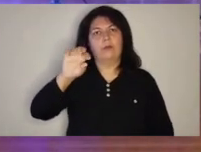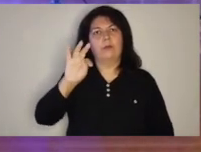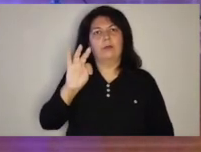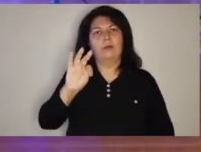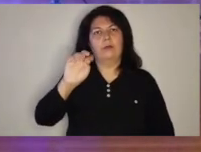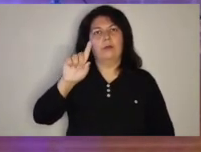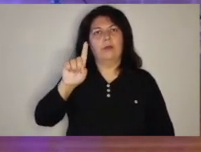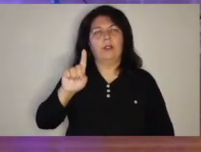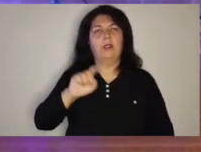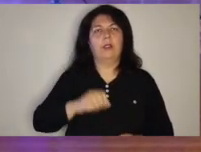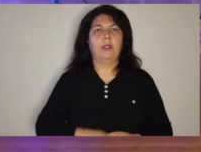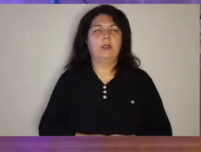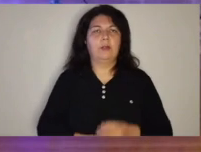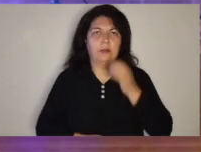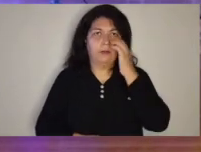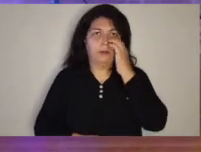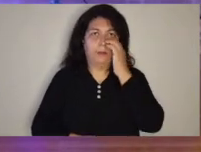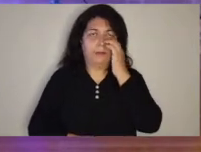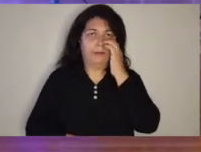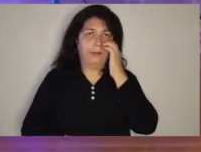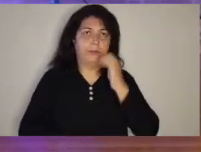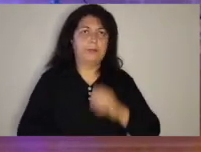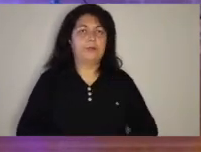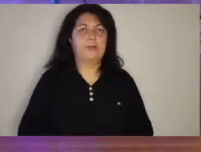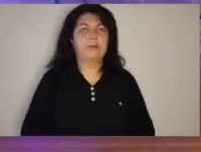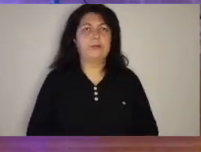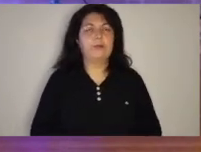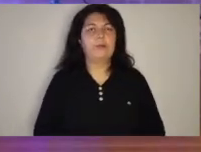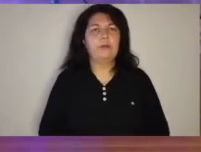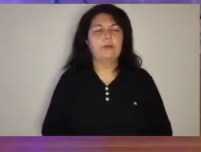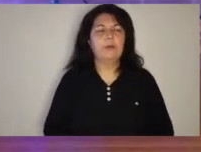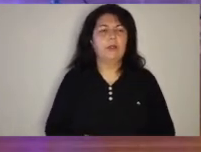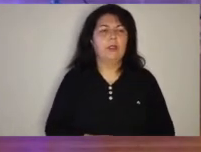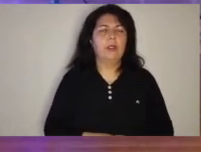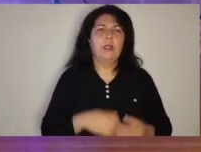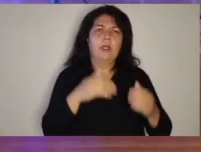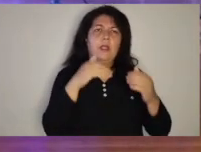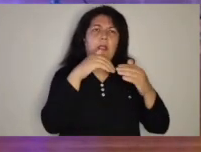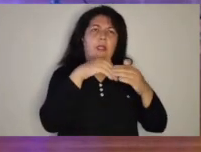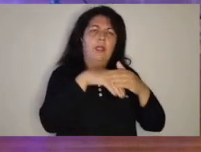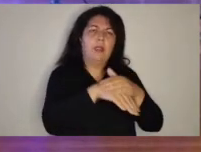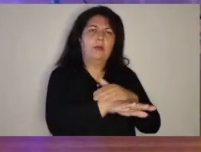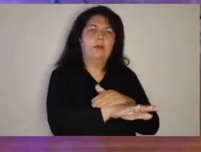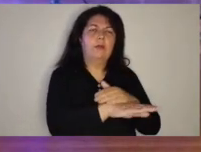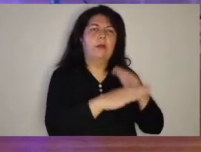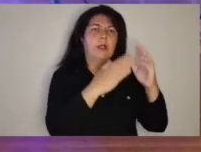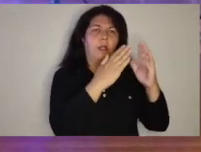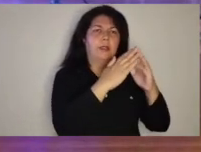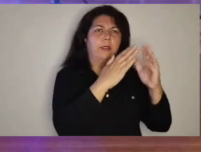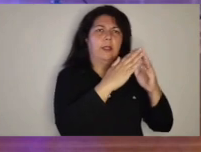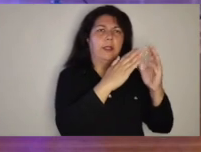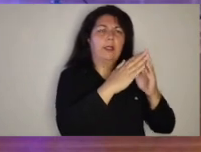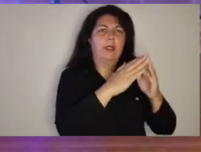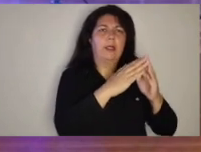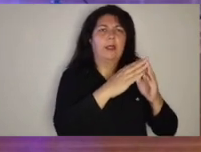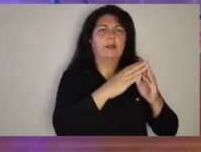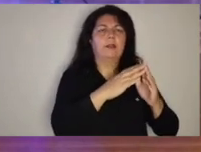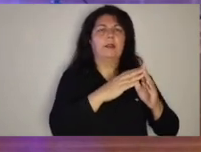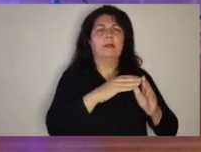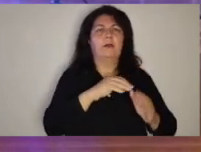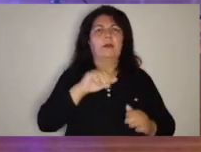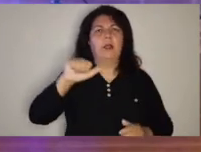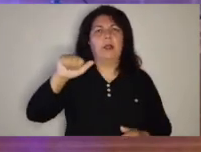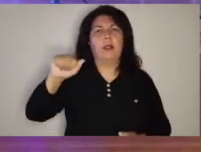Kiriat Jearim, que chama a cidade das florestas. E aí ela ficou na casa de um homem